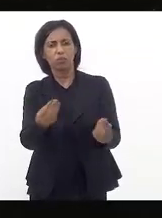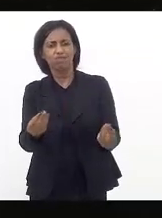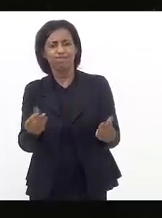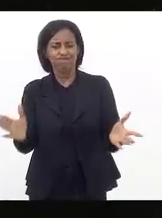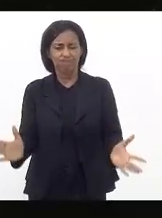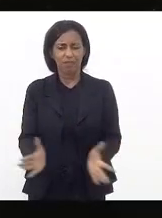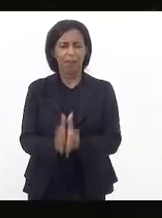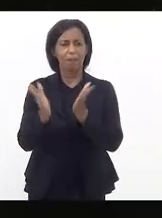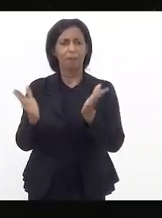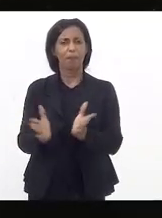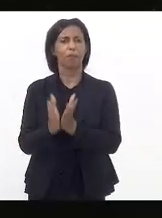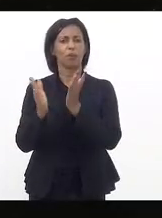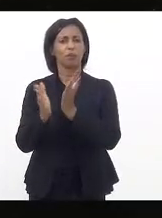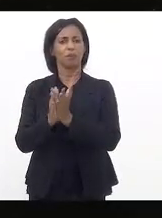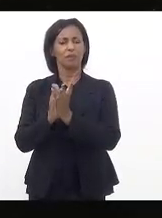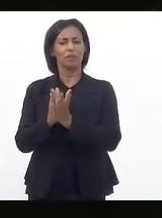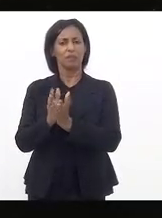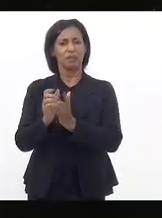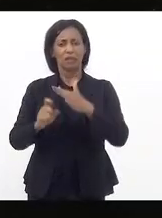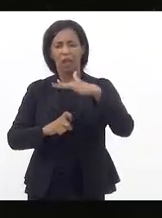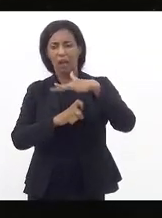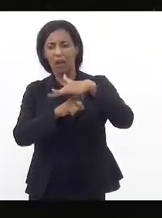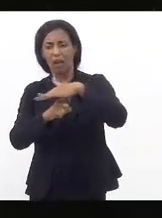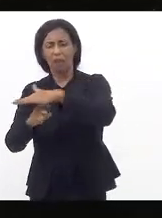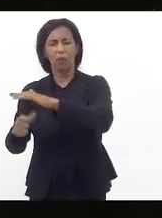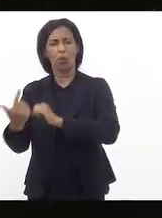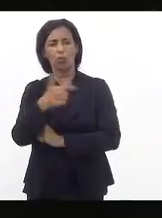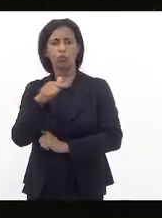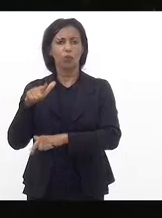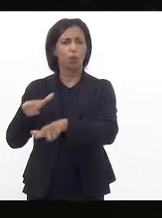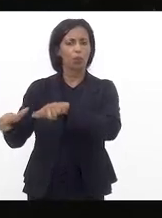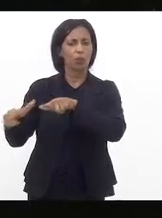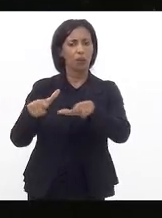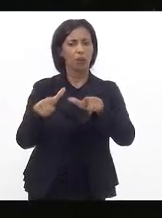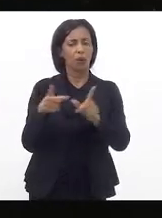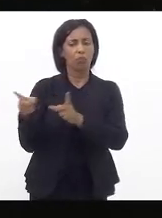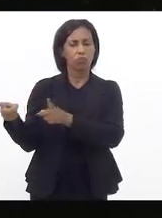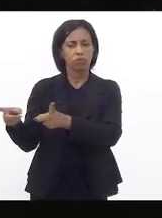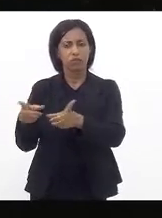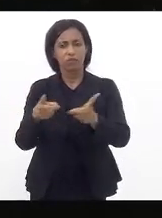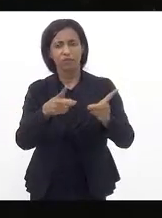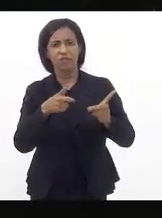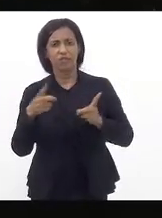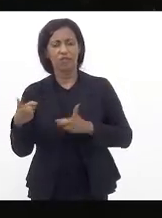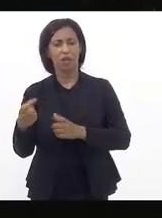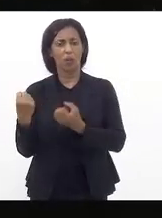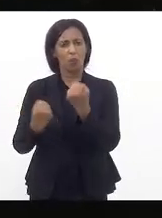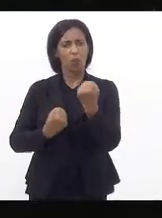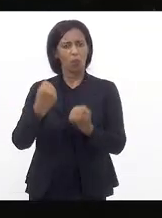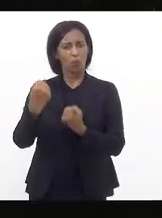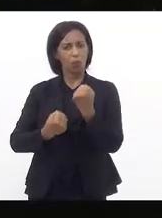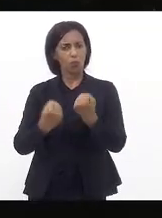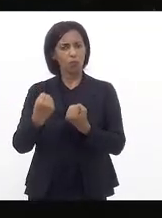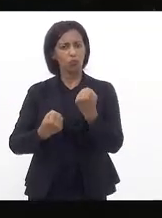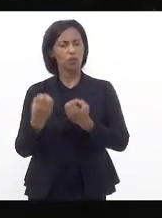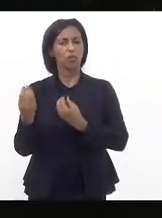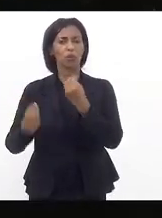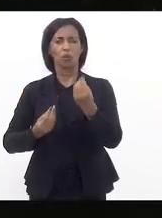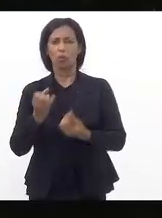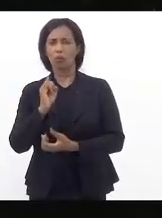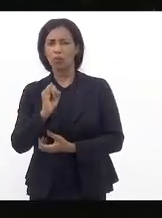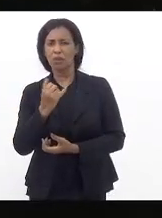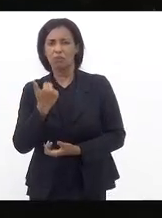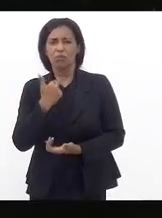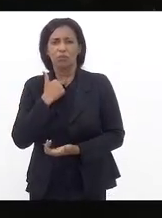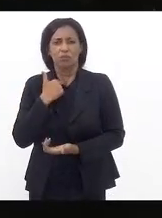petição de miséria nossos ambulante sem poderem trabalhar nossos Comerciantes nossos motoristas se como se